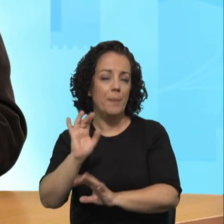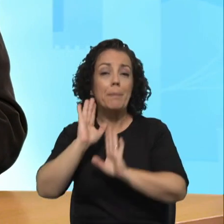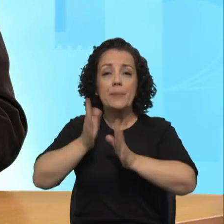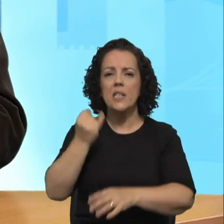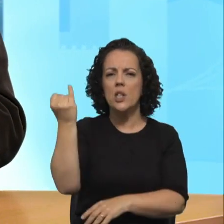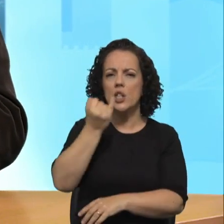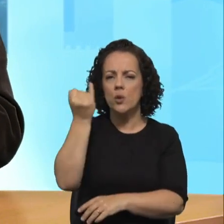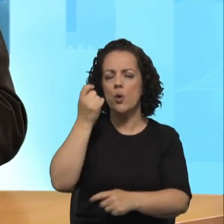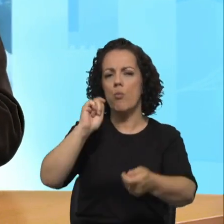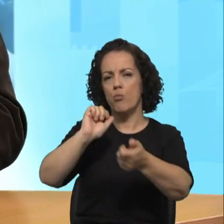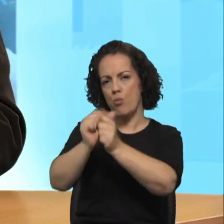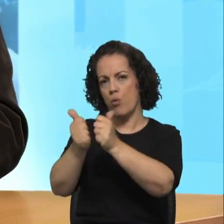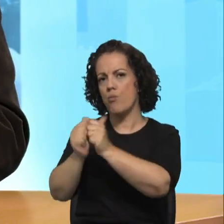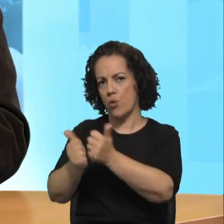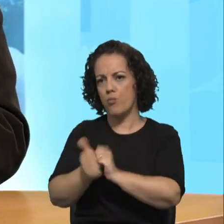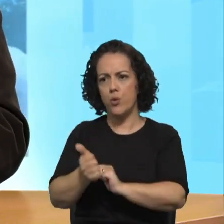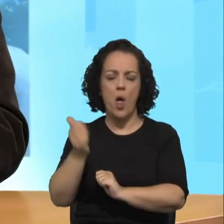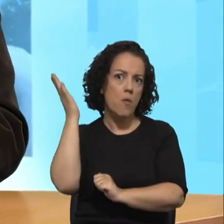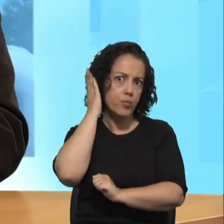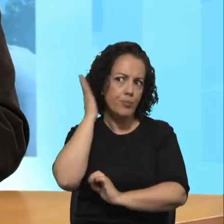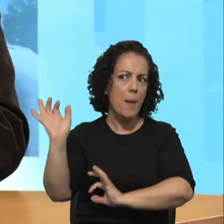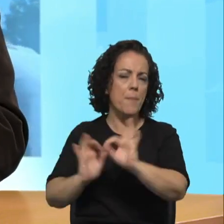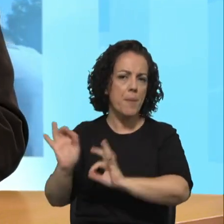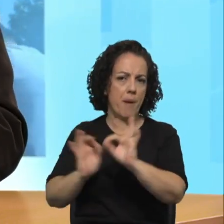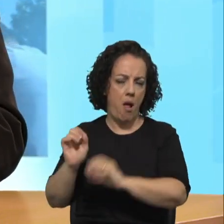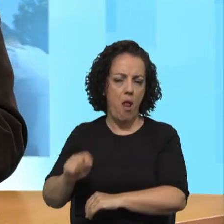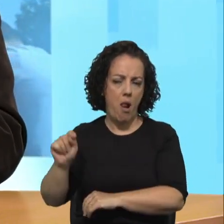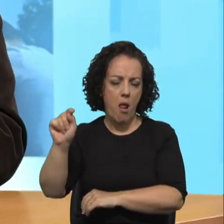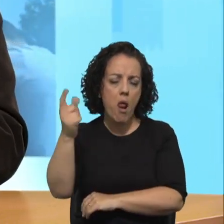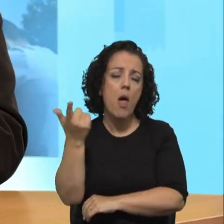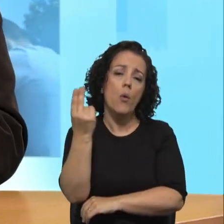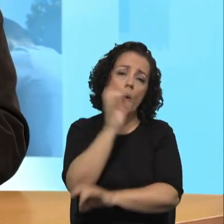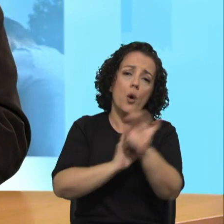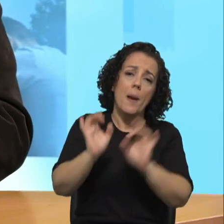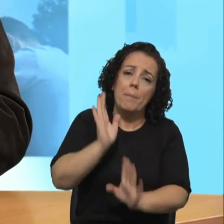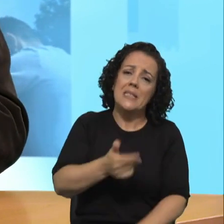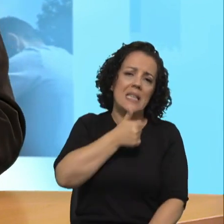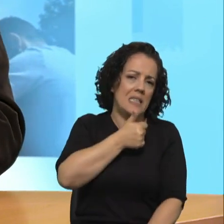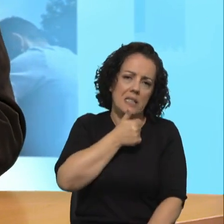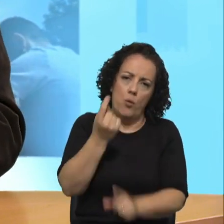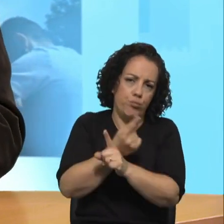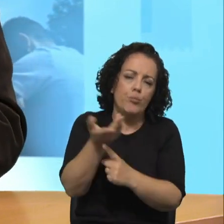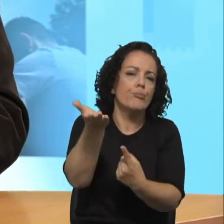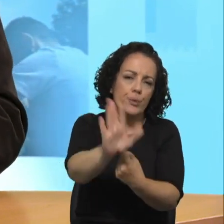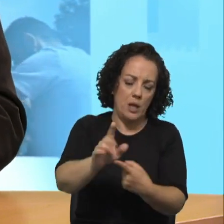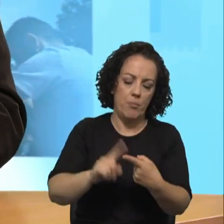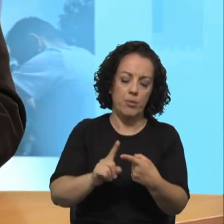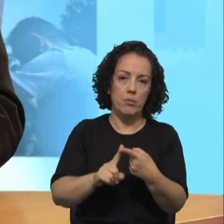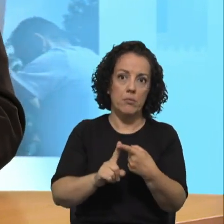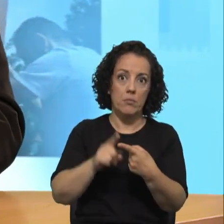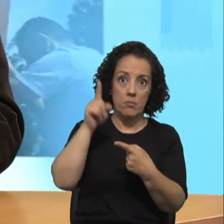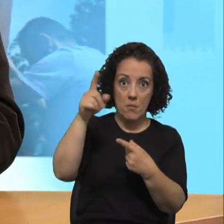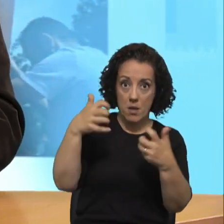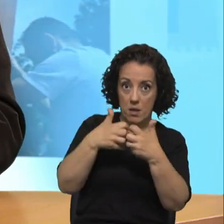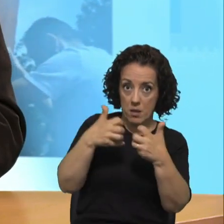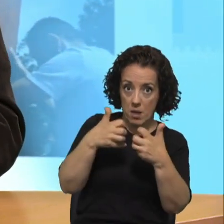que estão na forja e há um conjunto de decisões que a União Europeia vai ter que tomar. Por exemplo, se neste contexto vai alargar